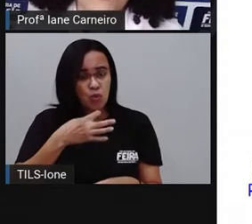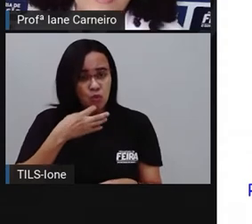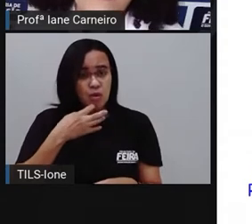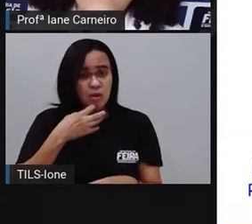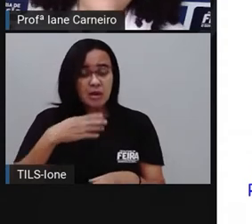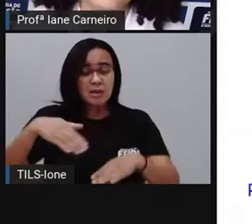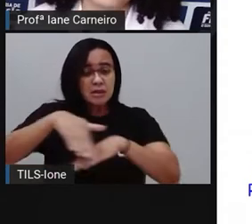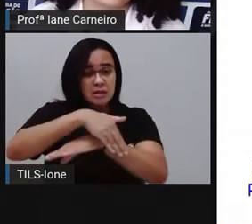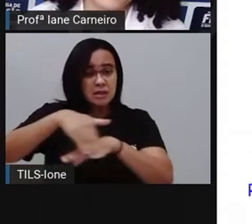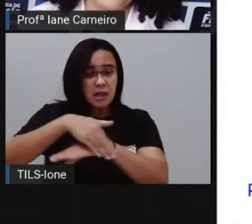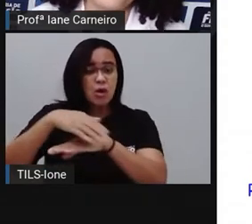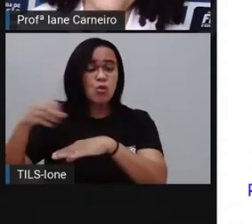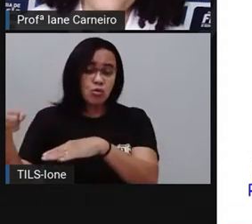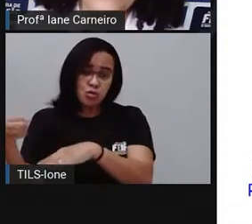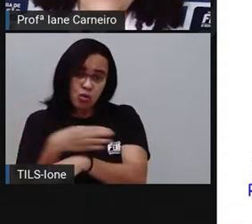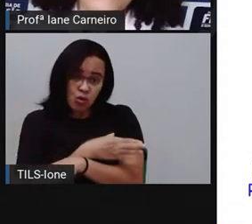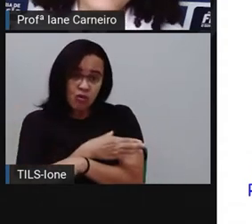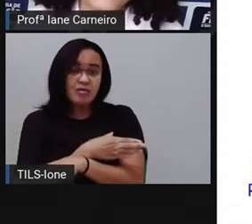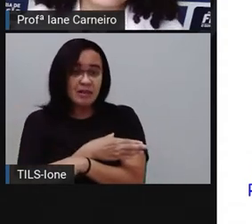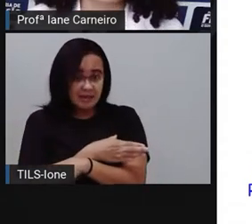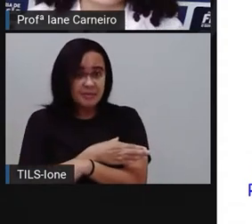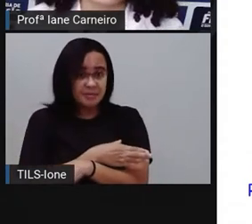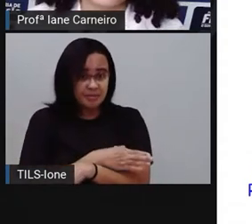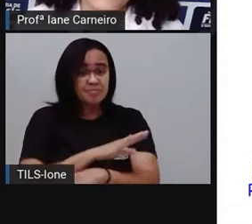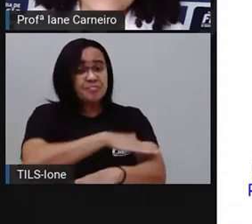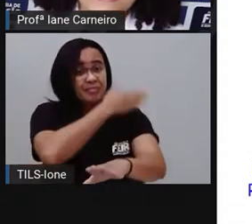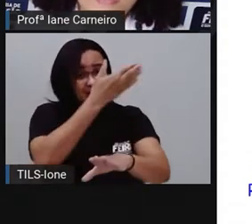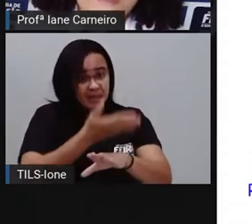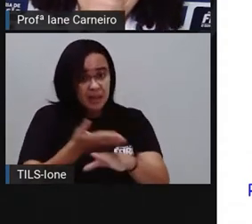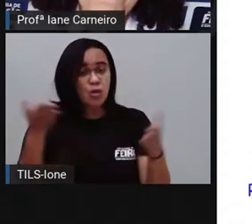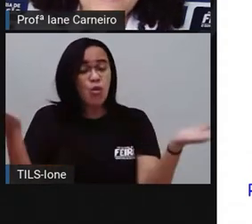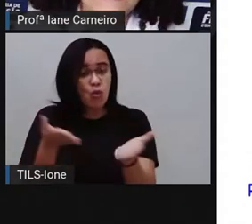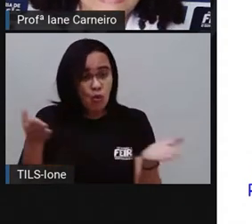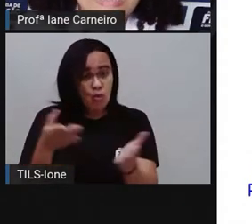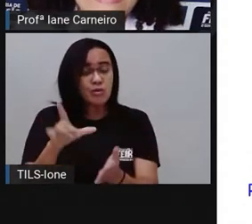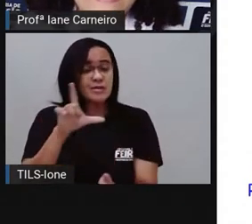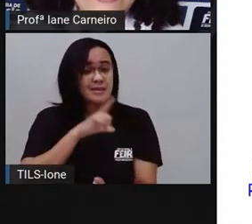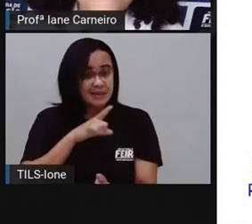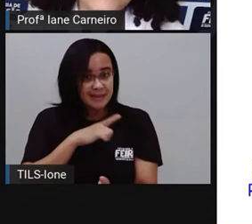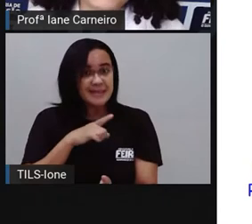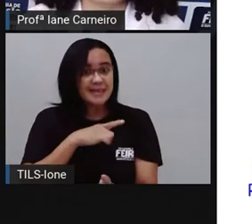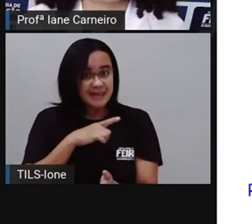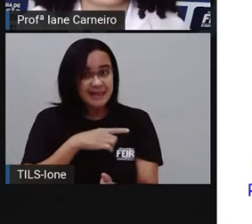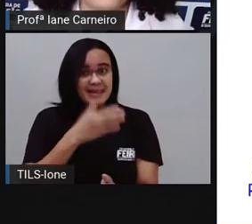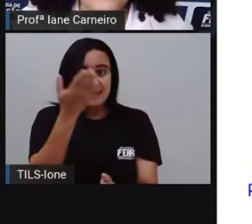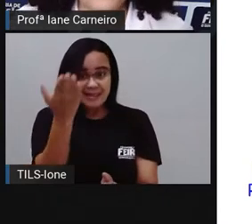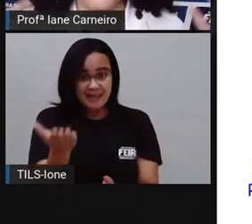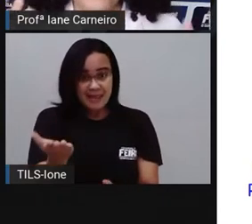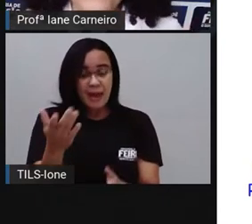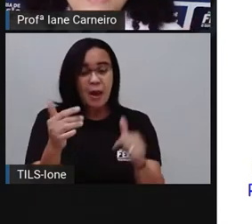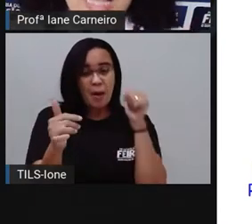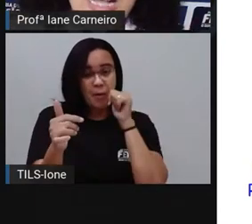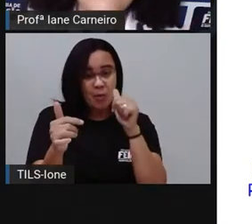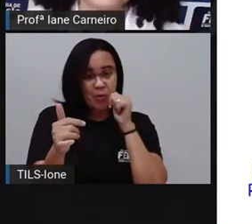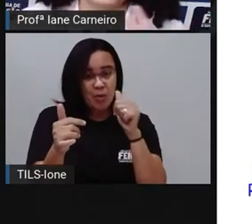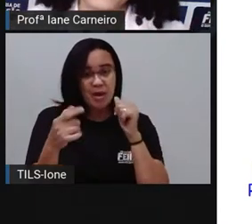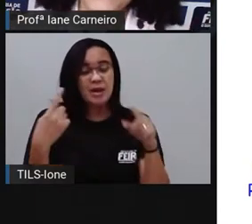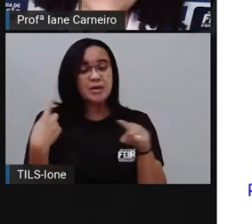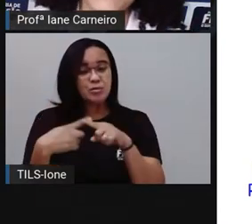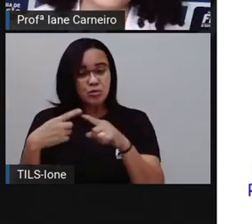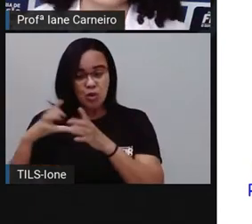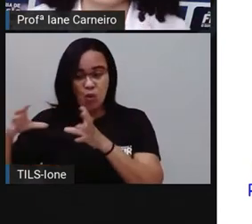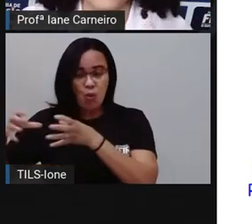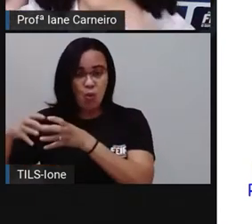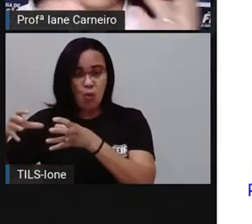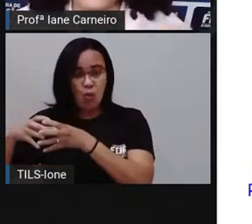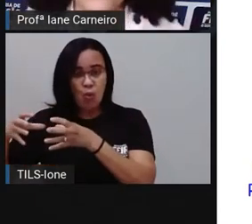população de lá, né? E até hoje, a Rua Nova tem essa característica, né, de ser uma comunidade unida,